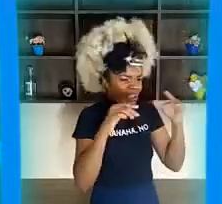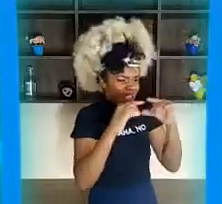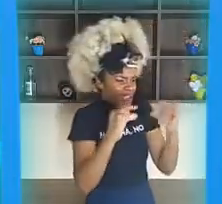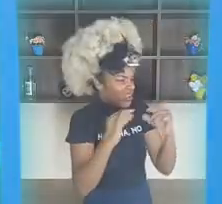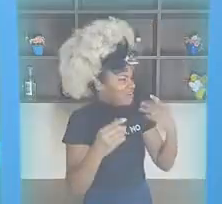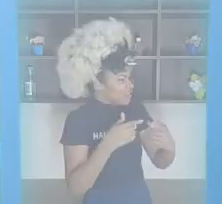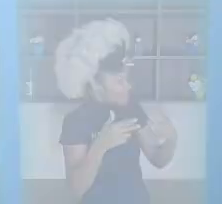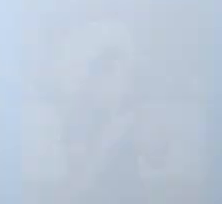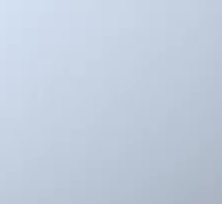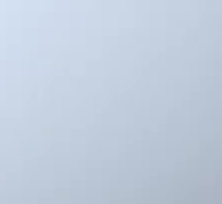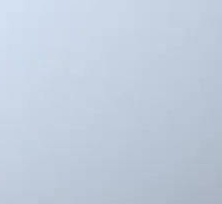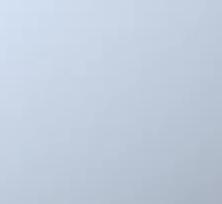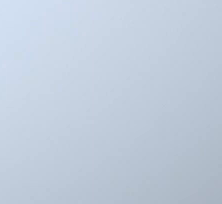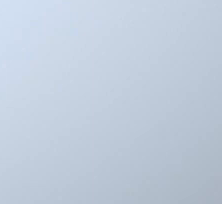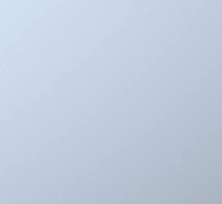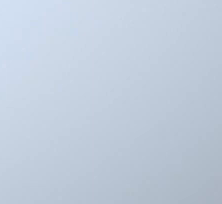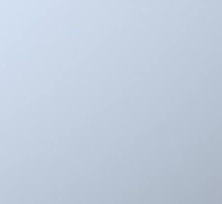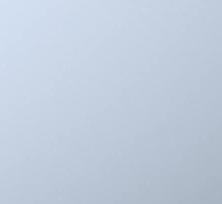mais nada.